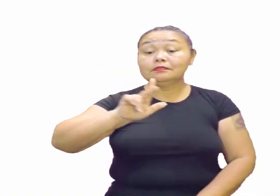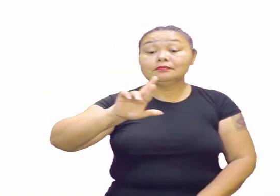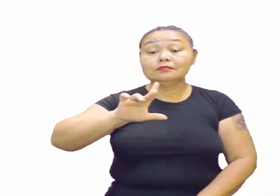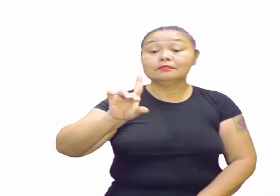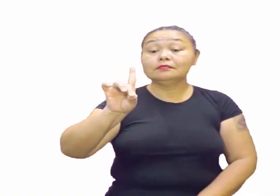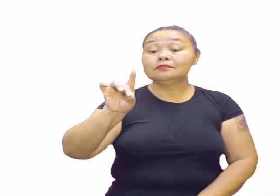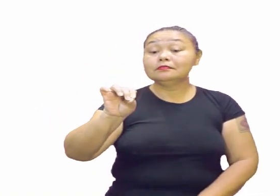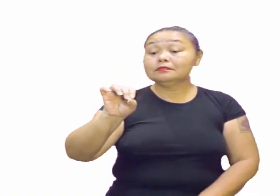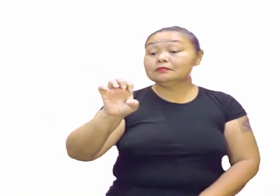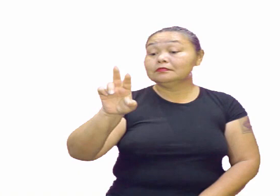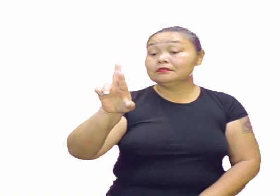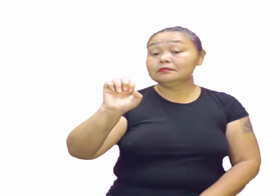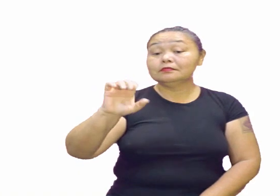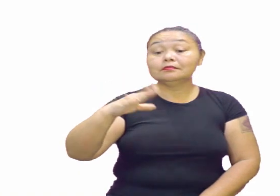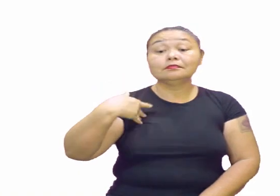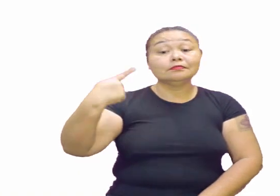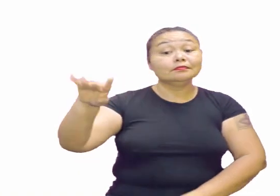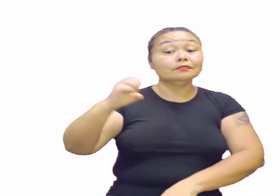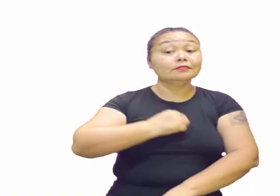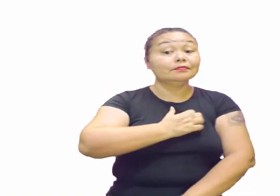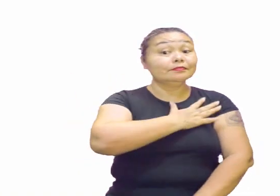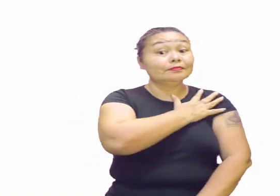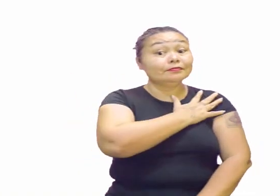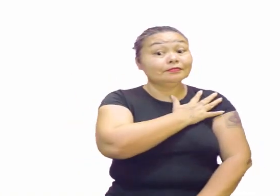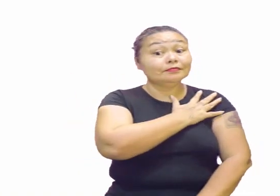não era um dever do Exército.